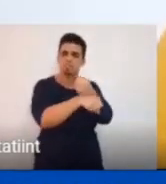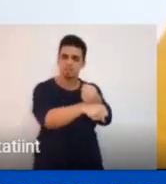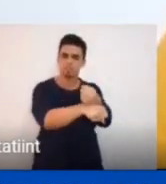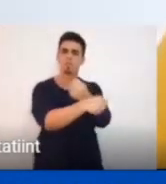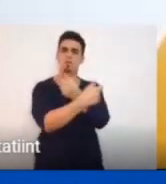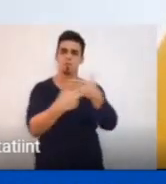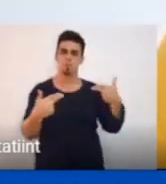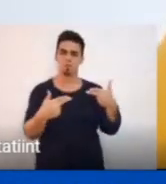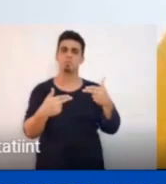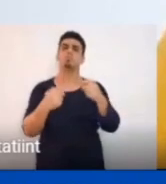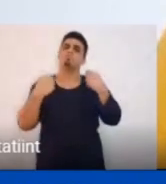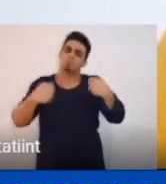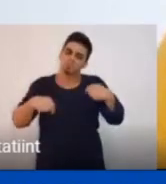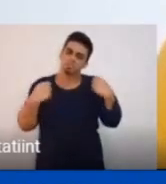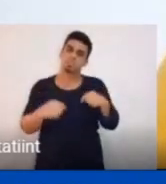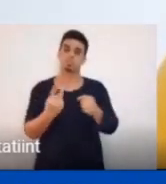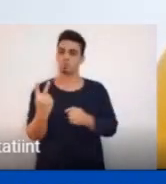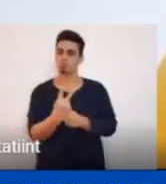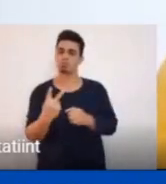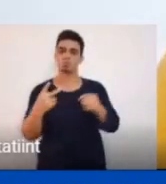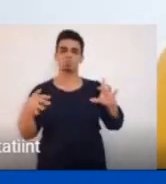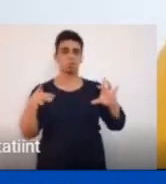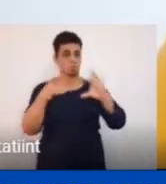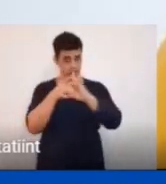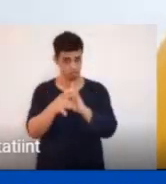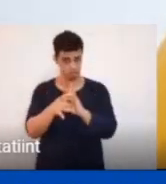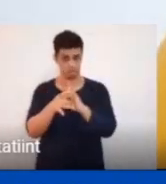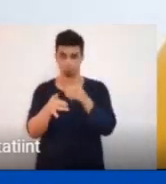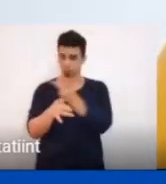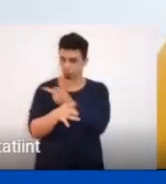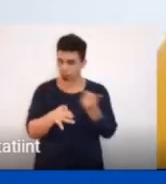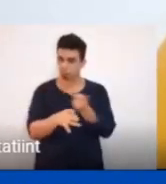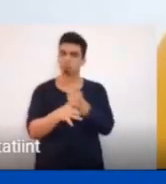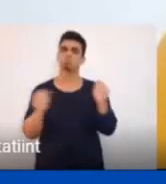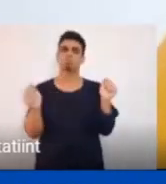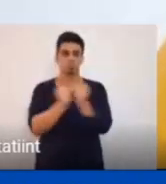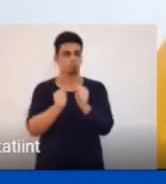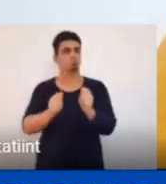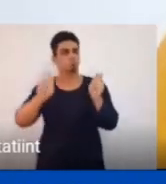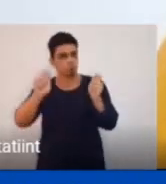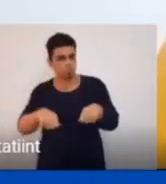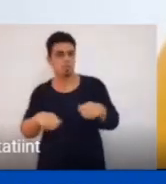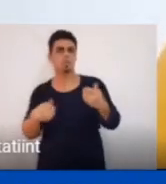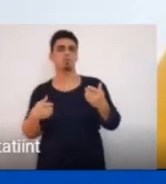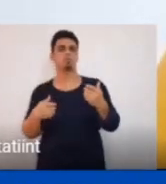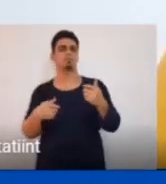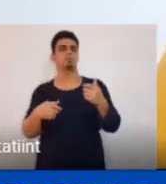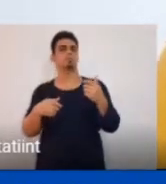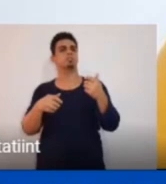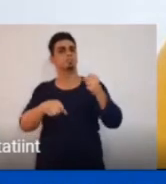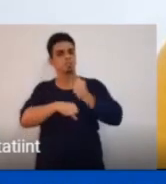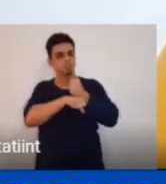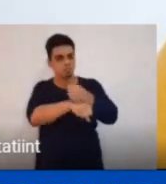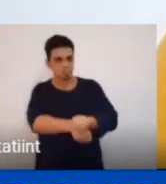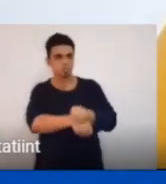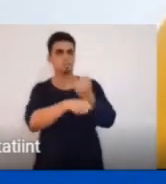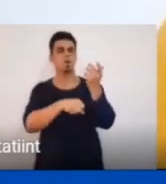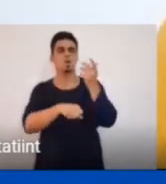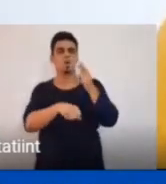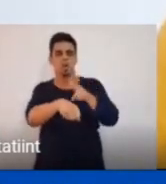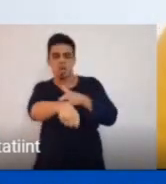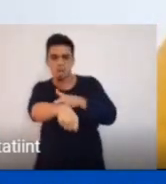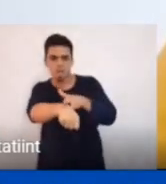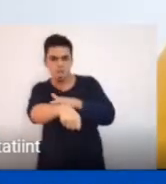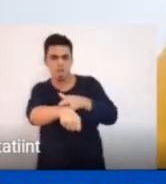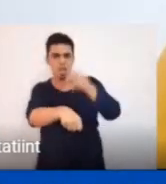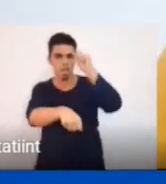possível pensar a formação do Estado brasileiro sem pensar colonialismo, escravidão, racismo, não é possível pensar a política de